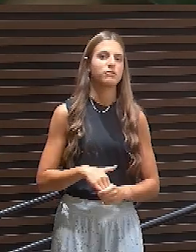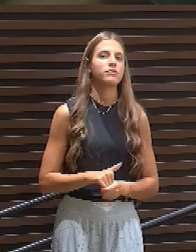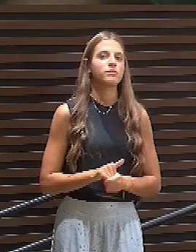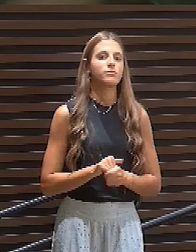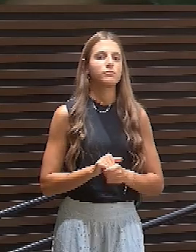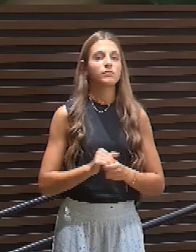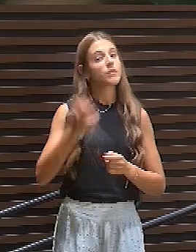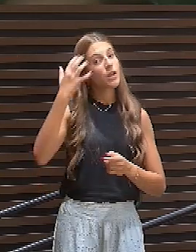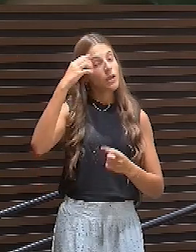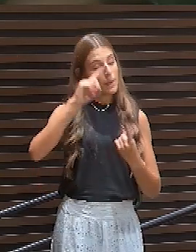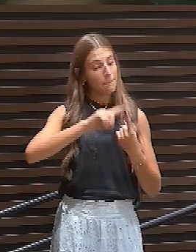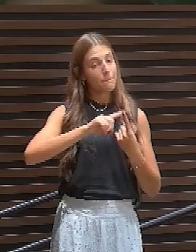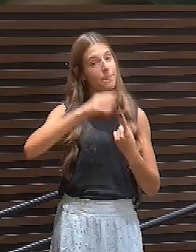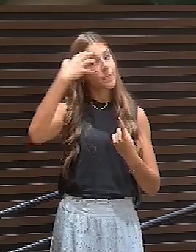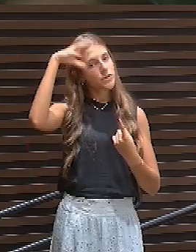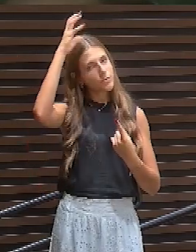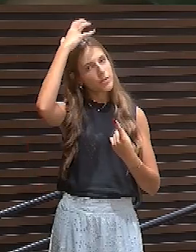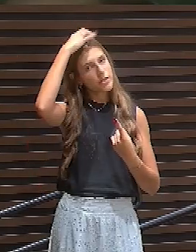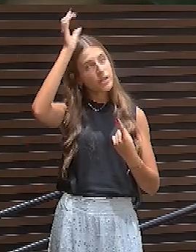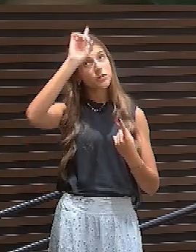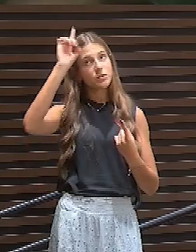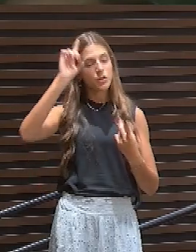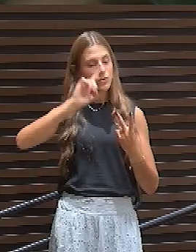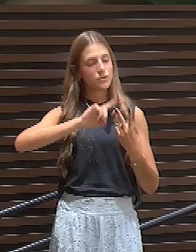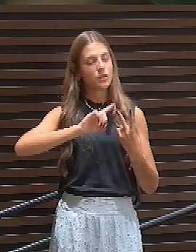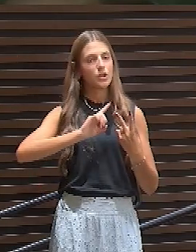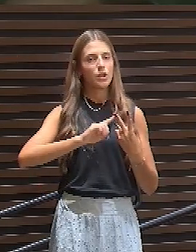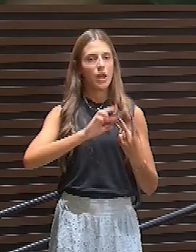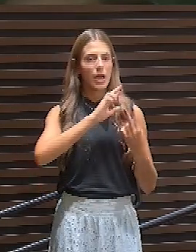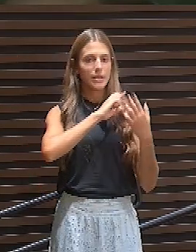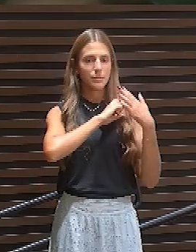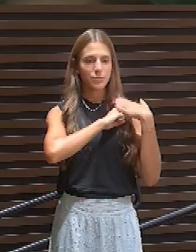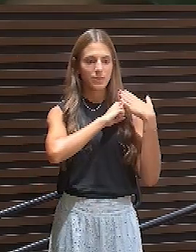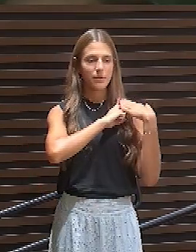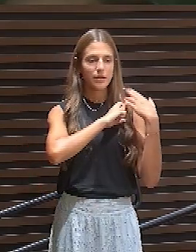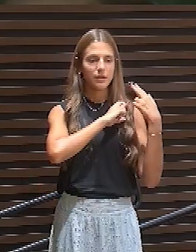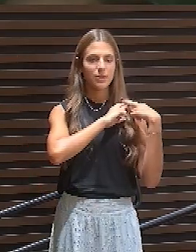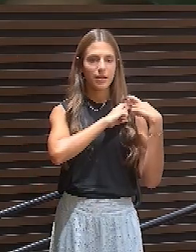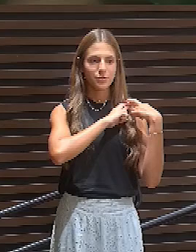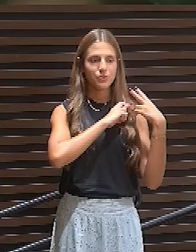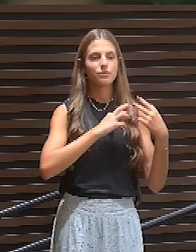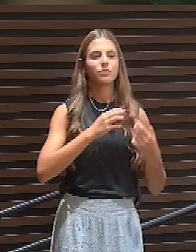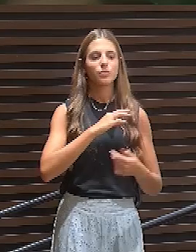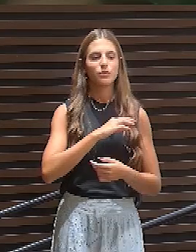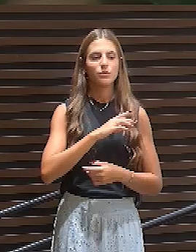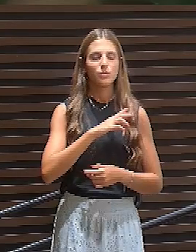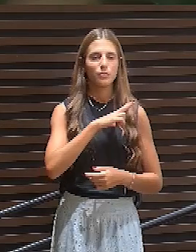A soberania de Deus e a responsabilidade do homem.